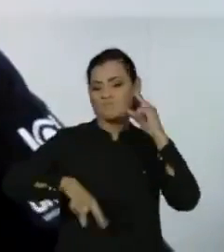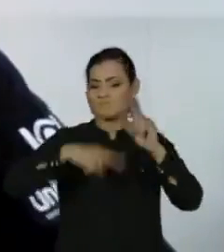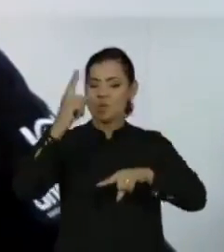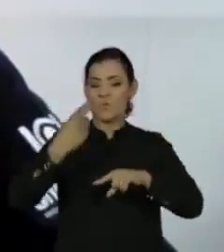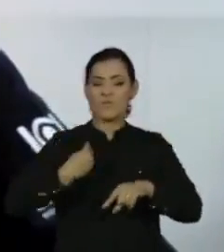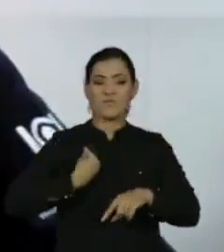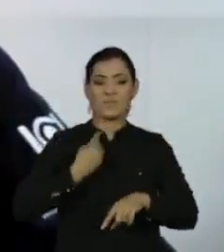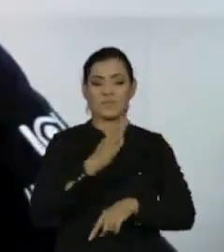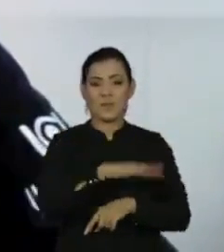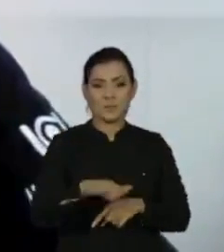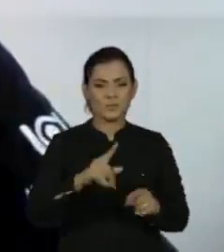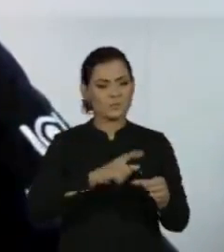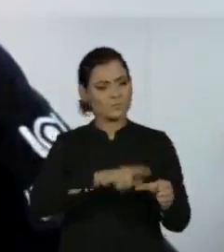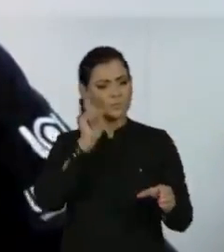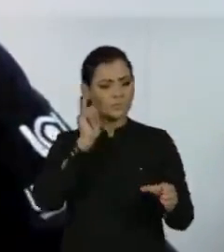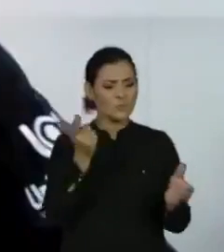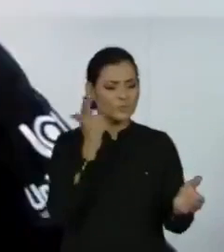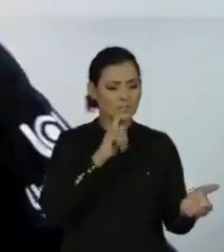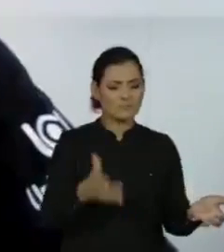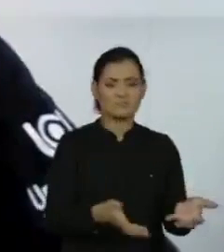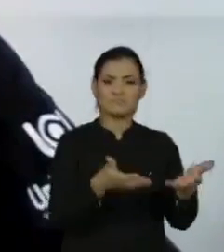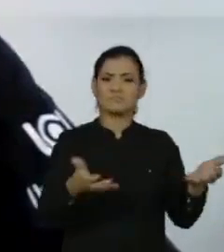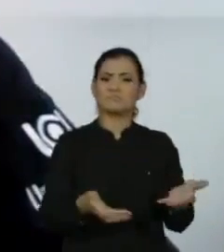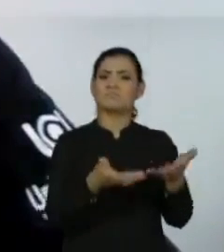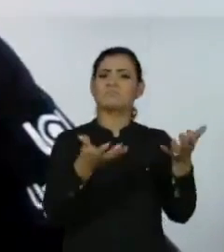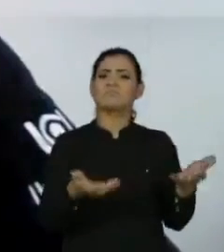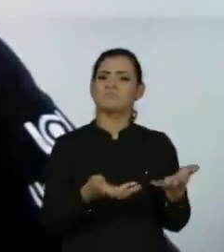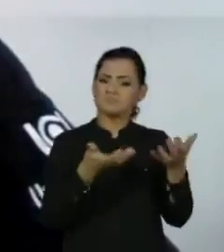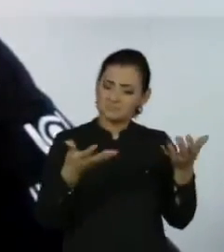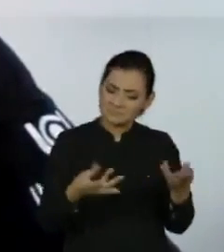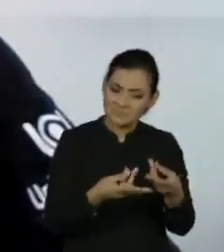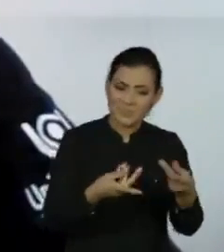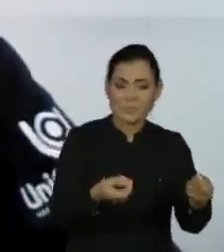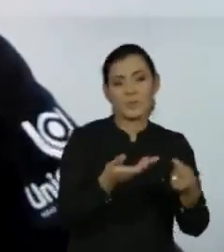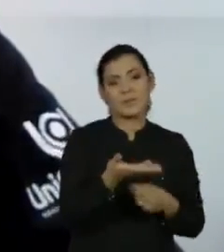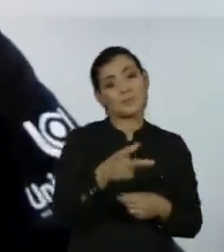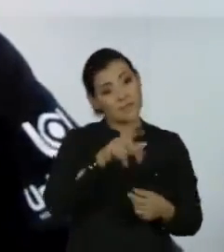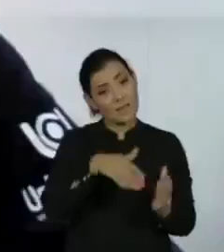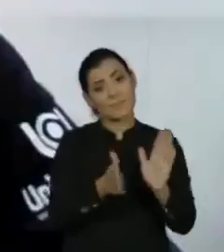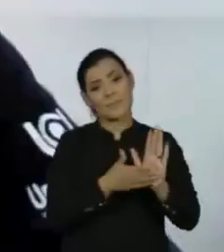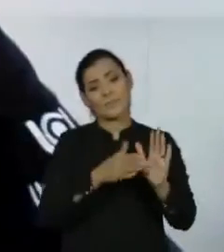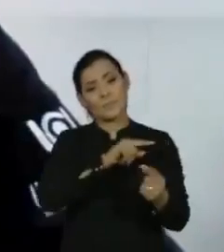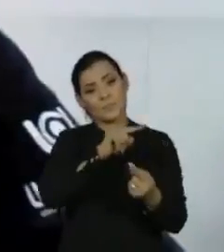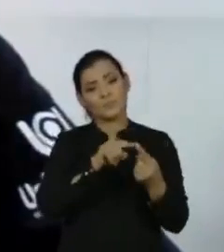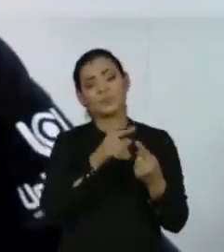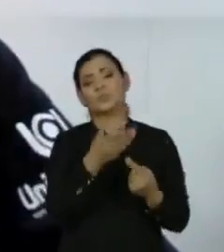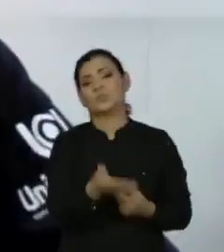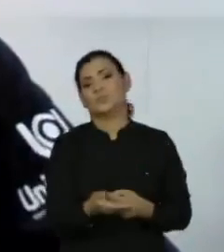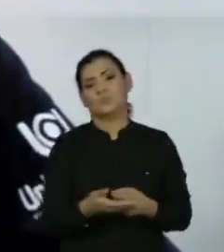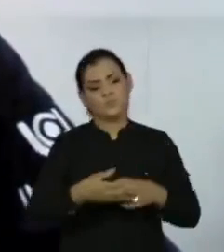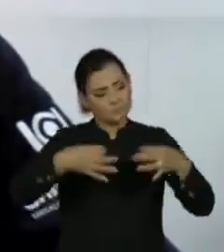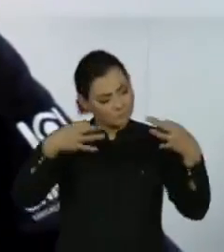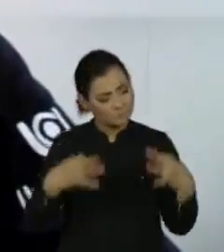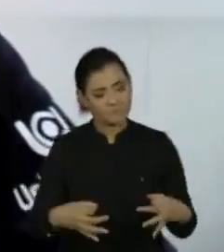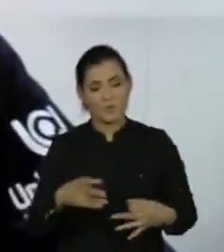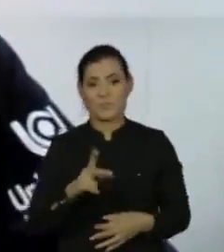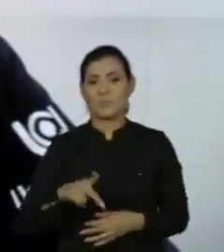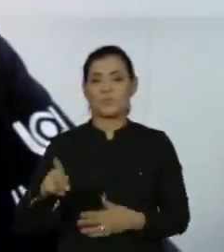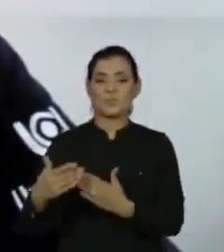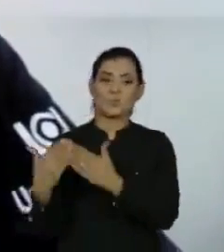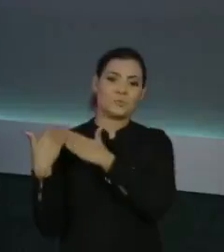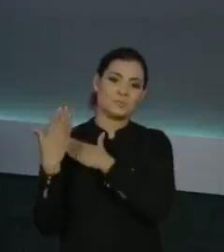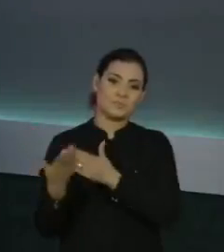estudantes, emancipá-los a situações sociais favoráveis. Esse é o propósito mais legítimo, né, do